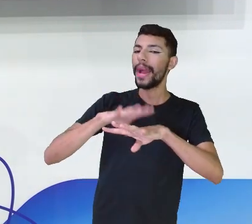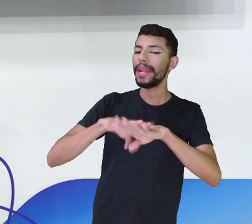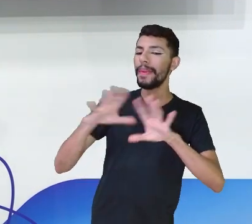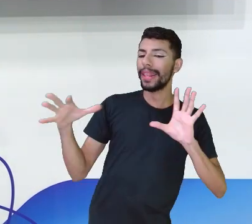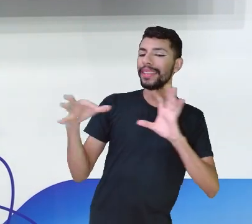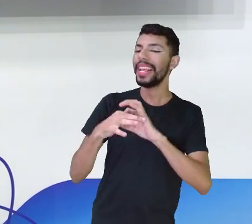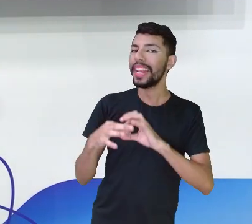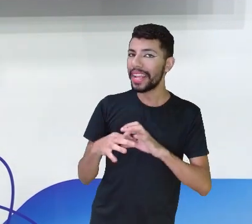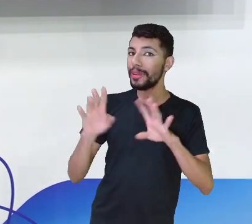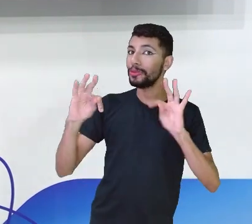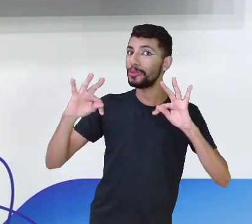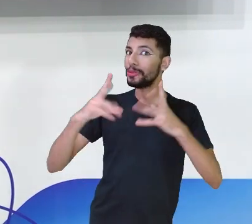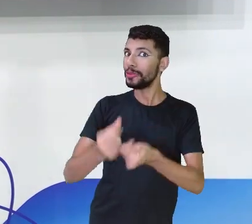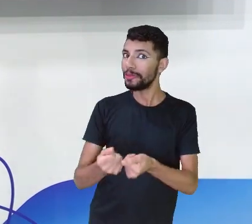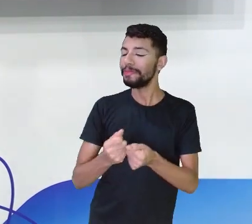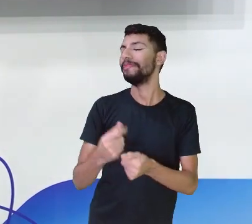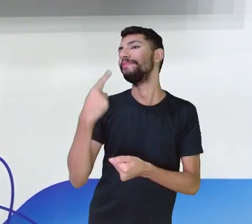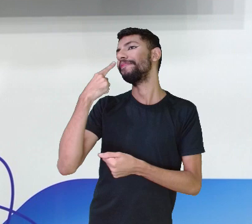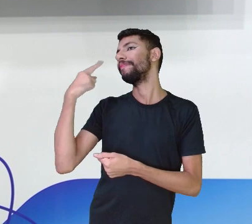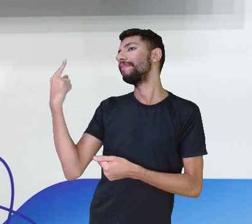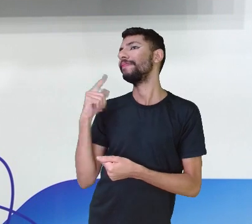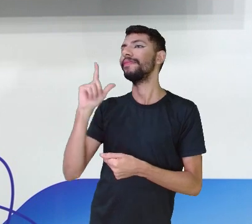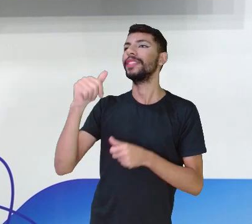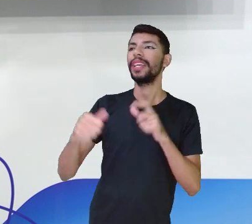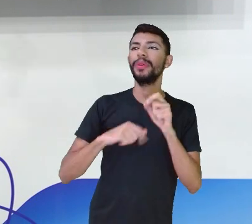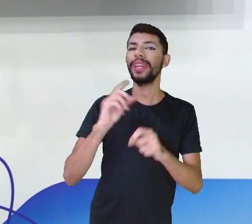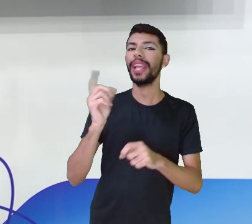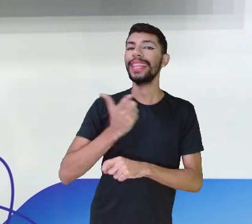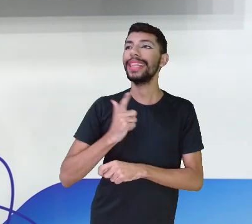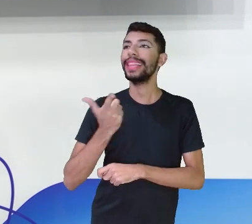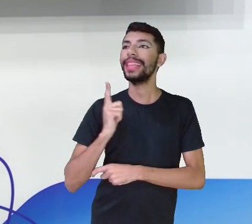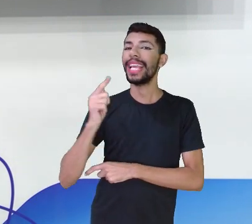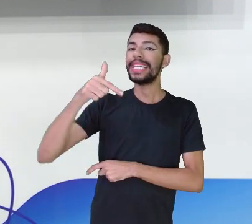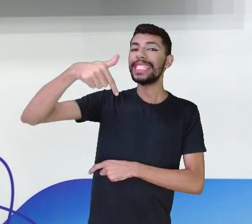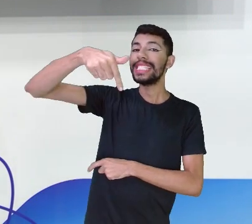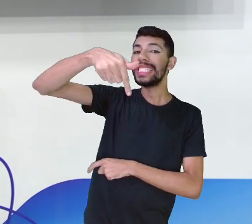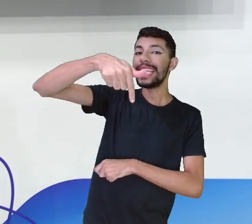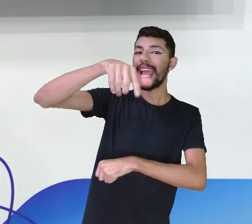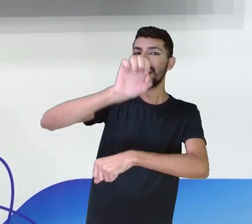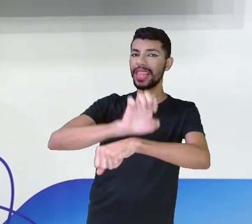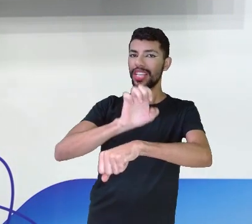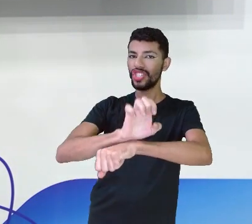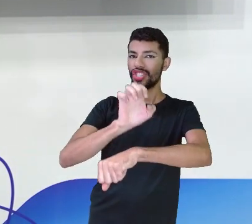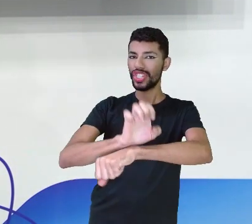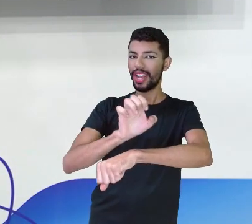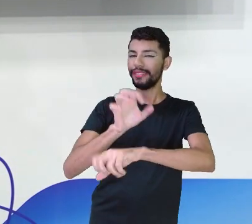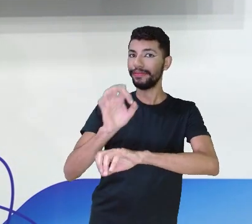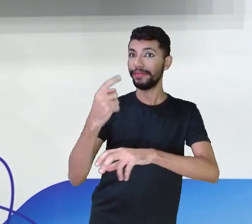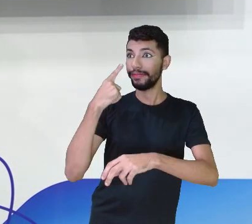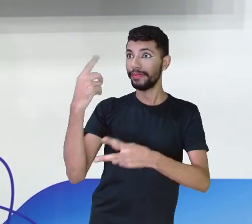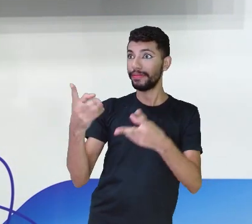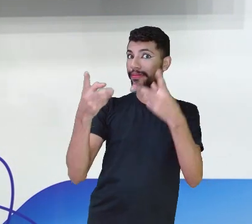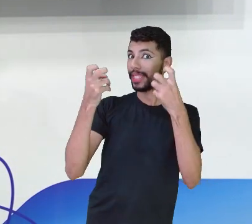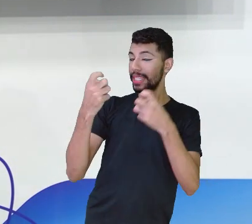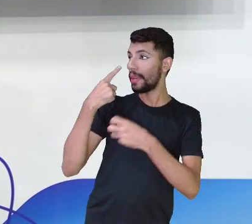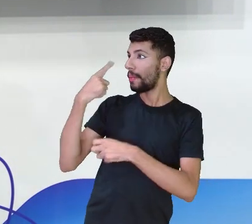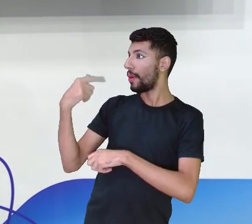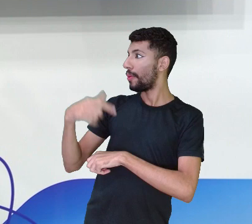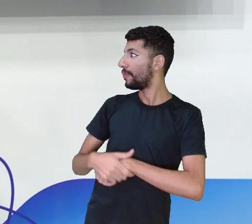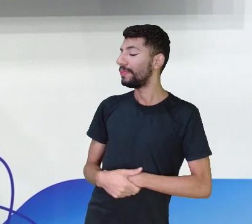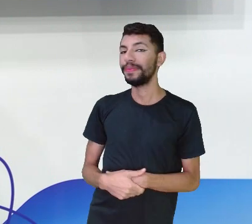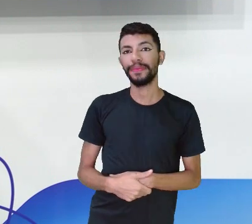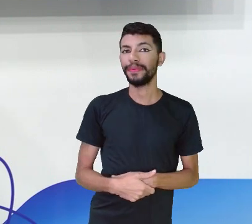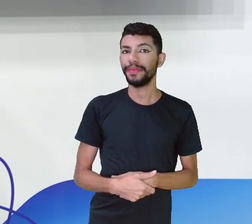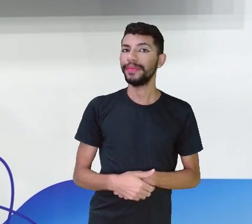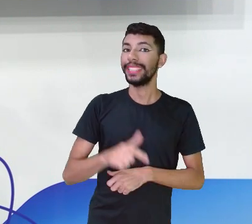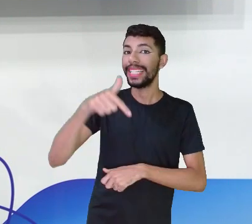em tudo? Constituída por 7 estados. Veja, perceba,